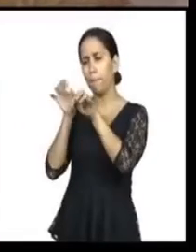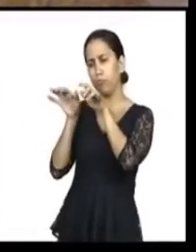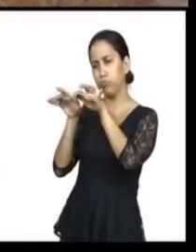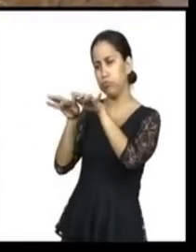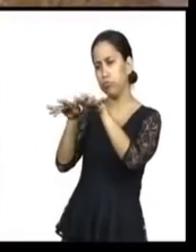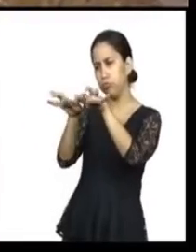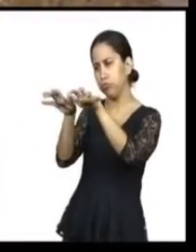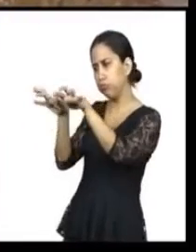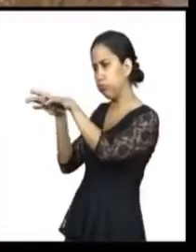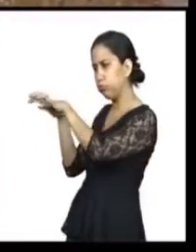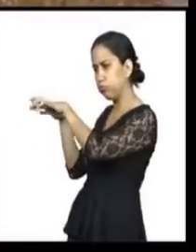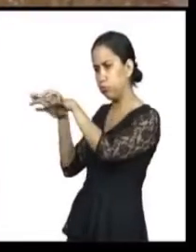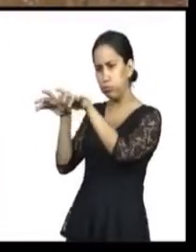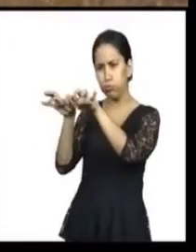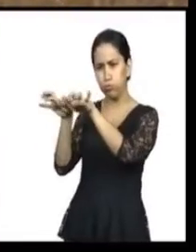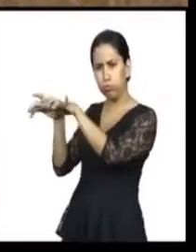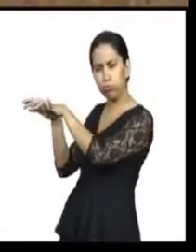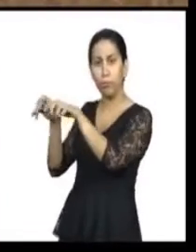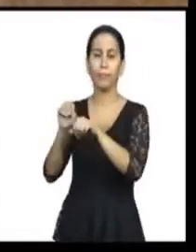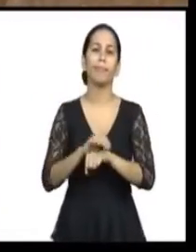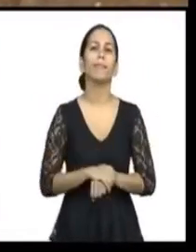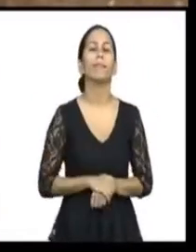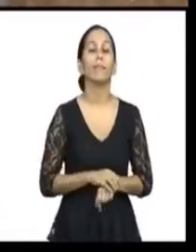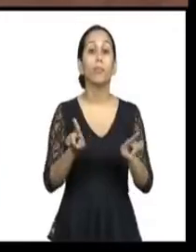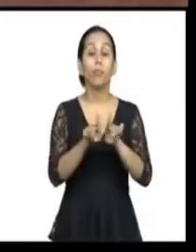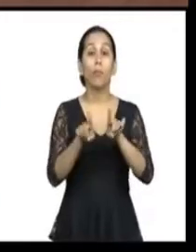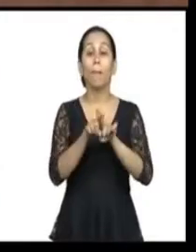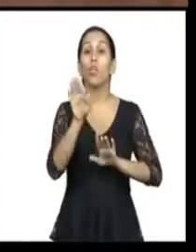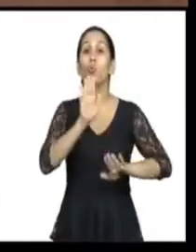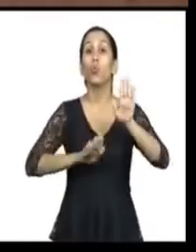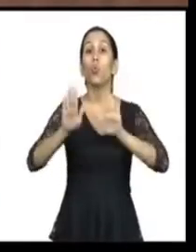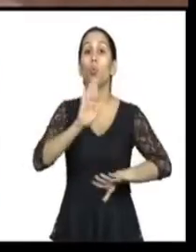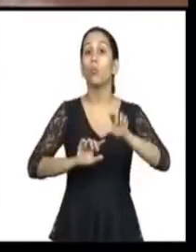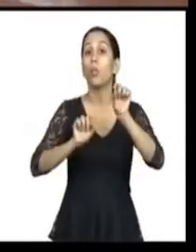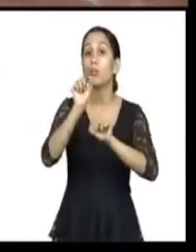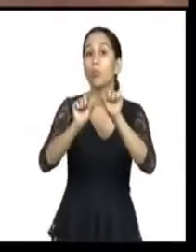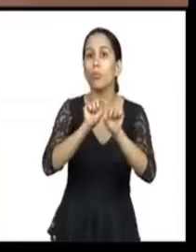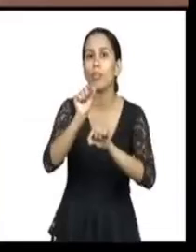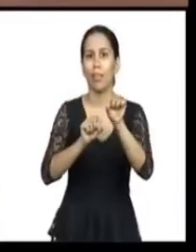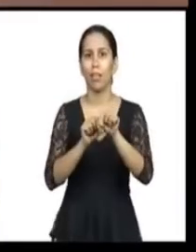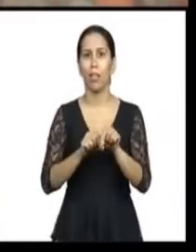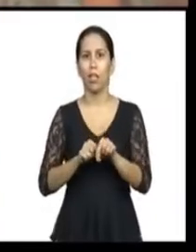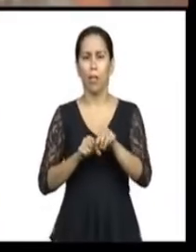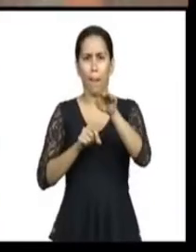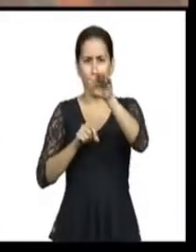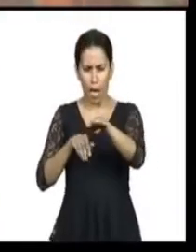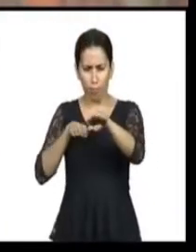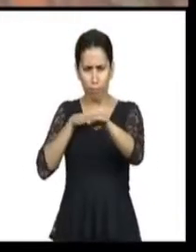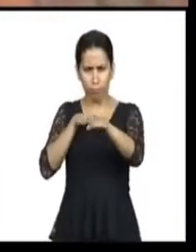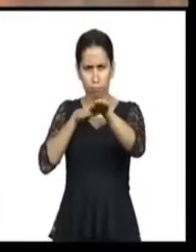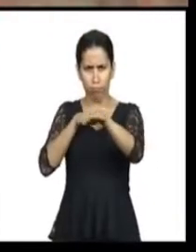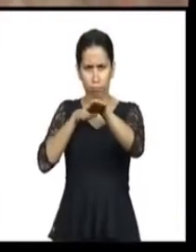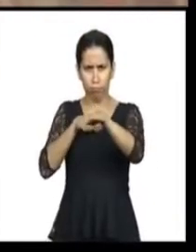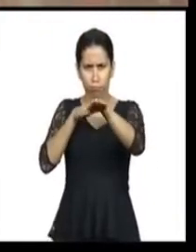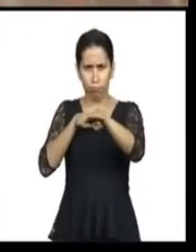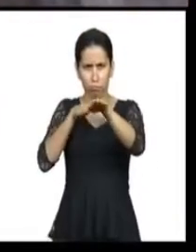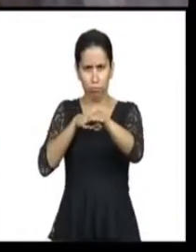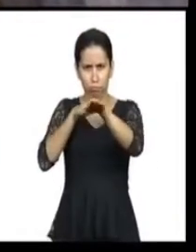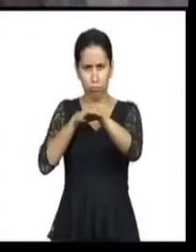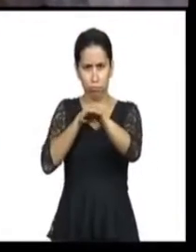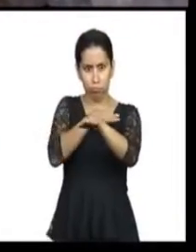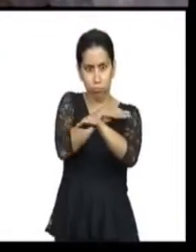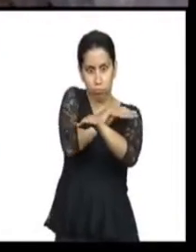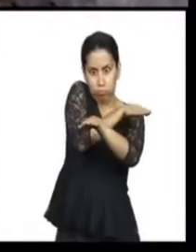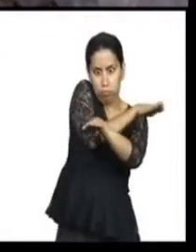Outro cuidado que você deve ter ao conduzir um equipamento é quando for necessário ultrapassar um veículo leve. Veja